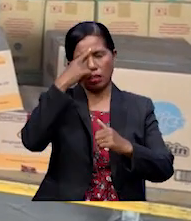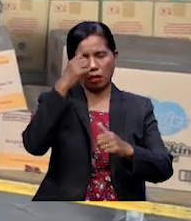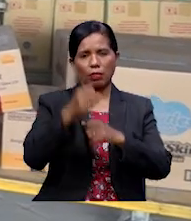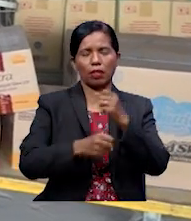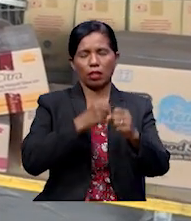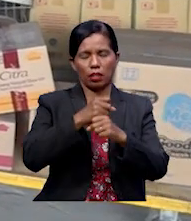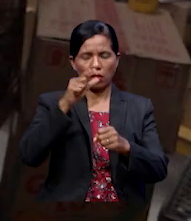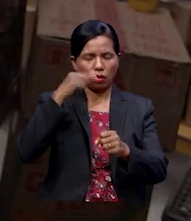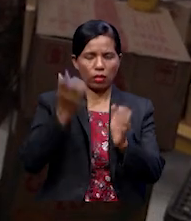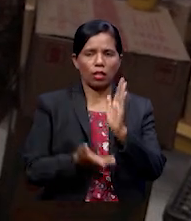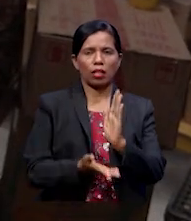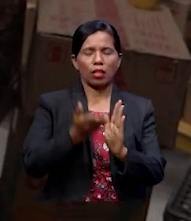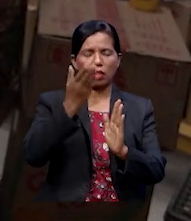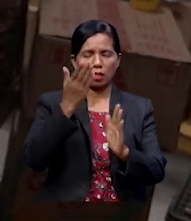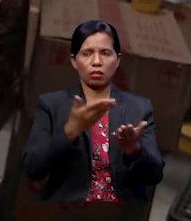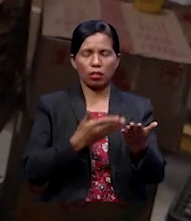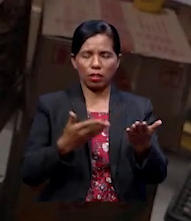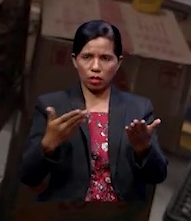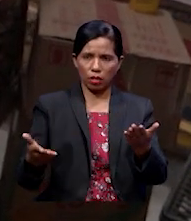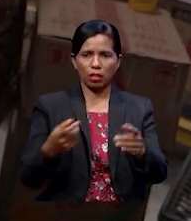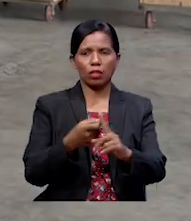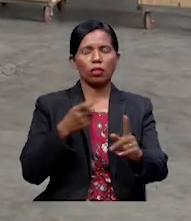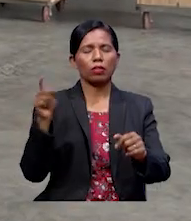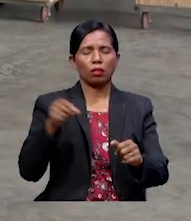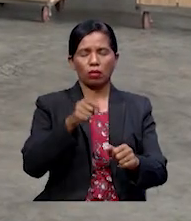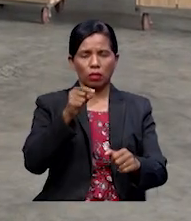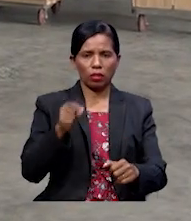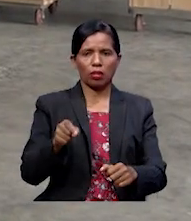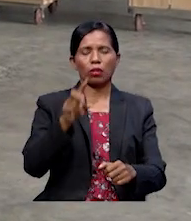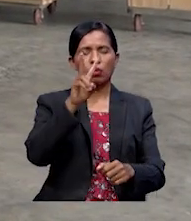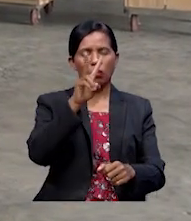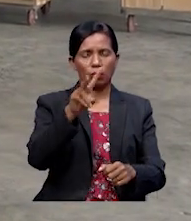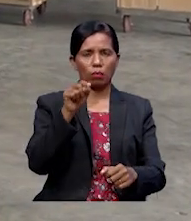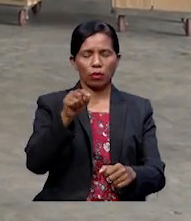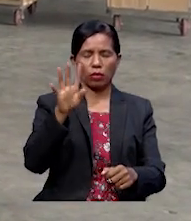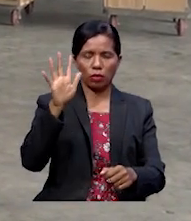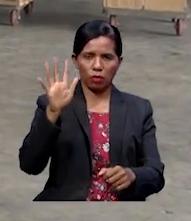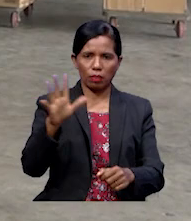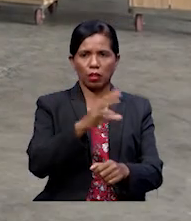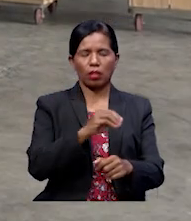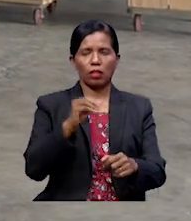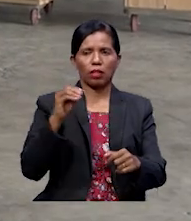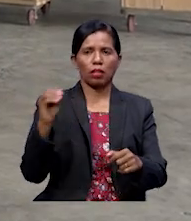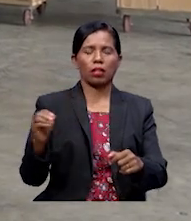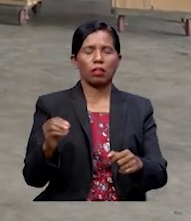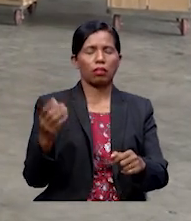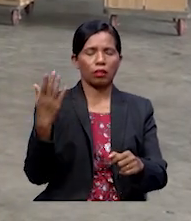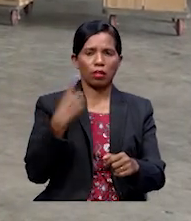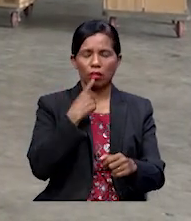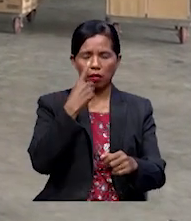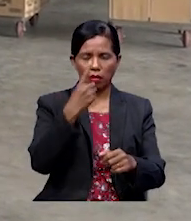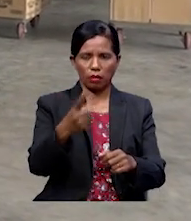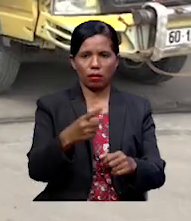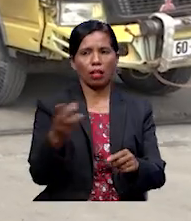sai imposto basasang importação husi porcento 2.5 ba ia porcento 5 no ia excepção